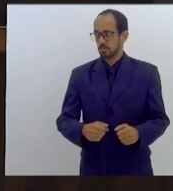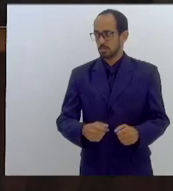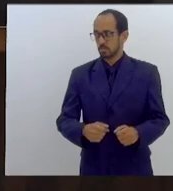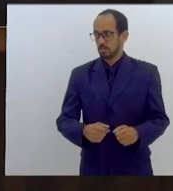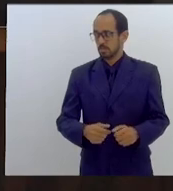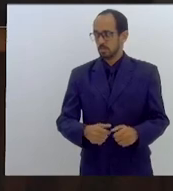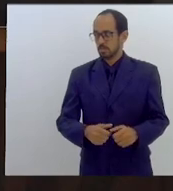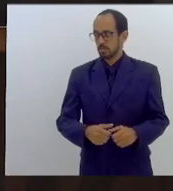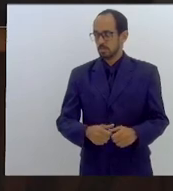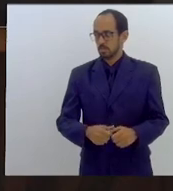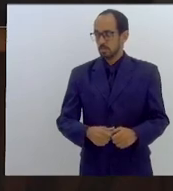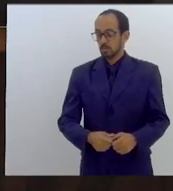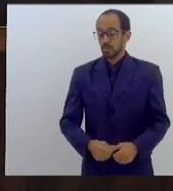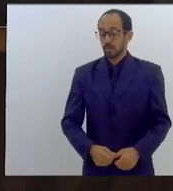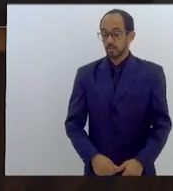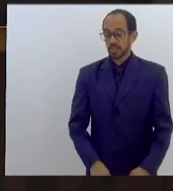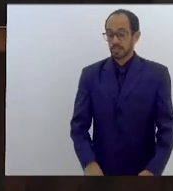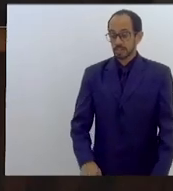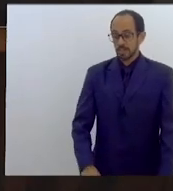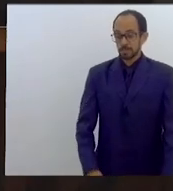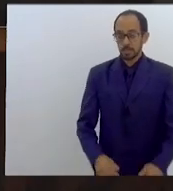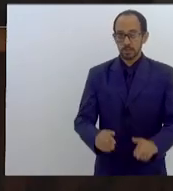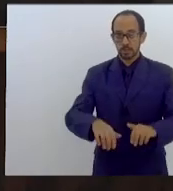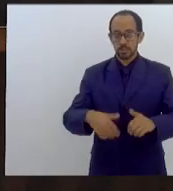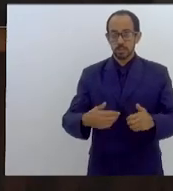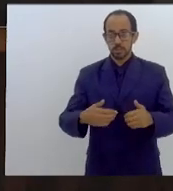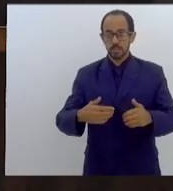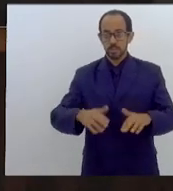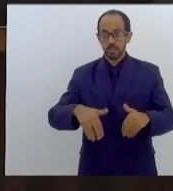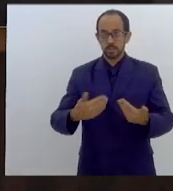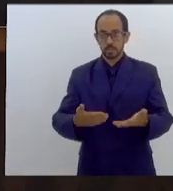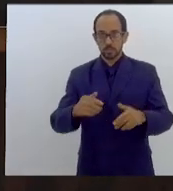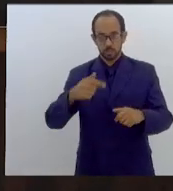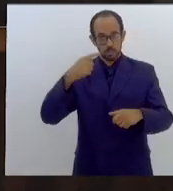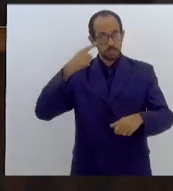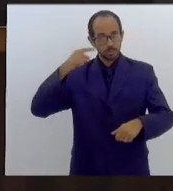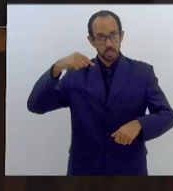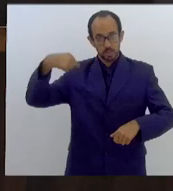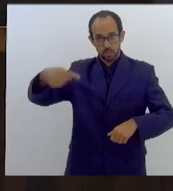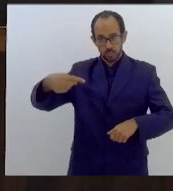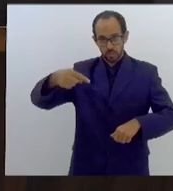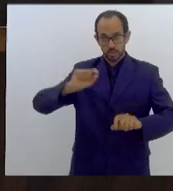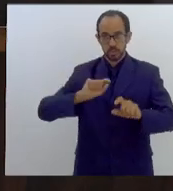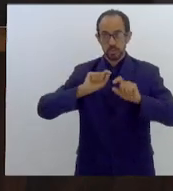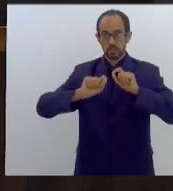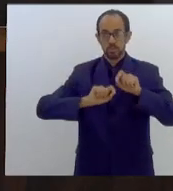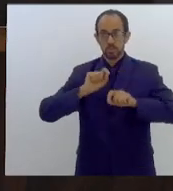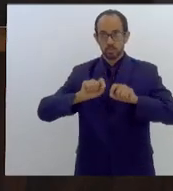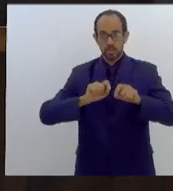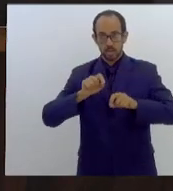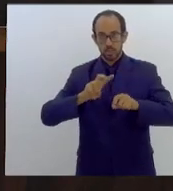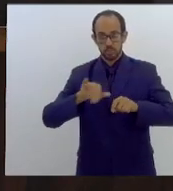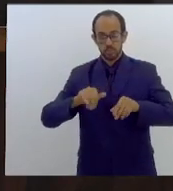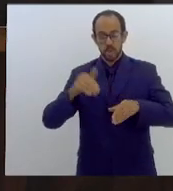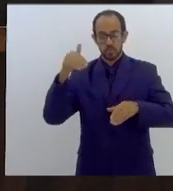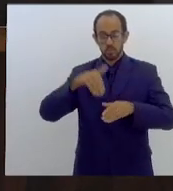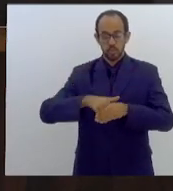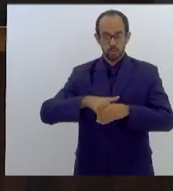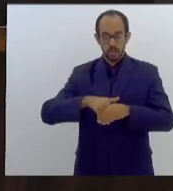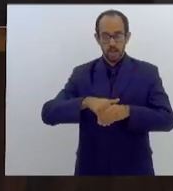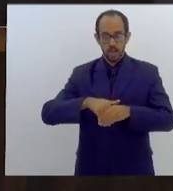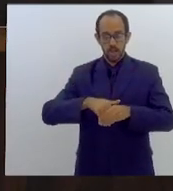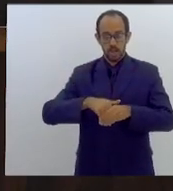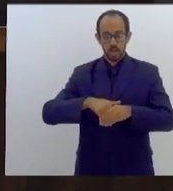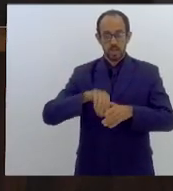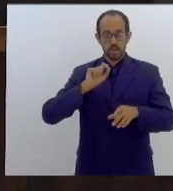nós vamos votar as emendas hoje, bota para a próxima semana e a gente só vai votar,